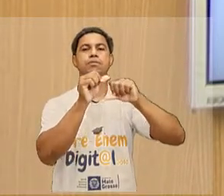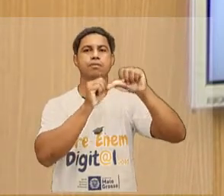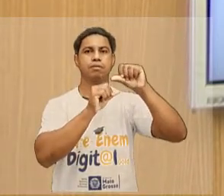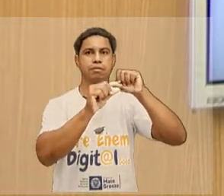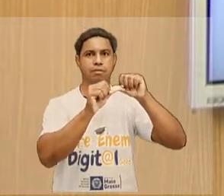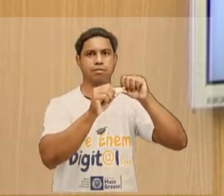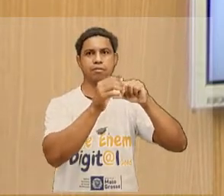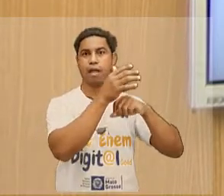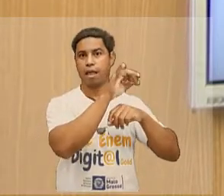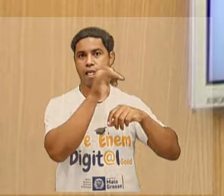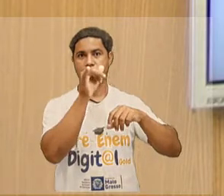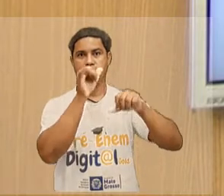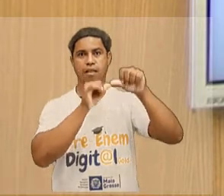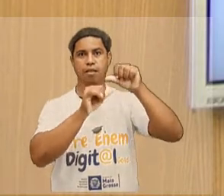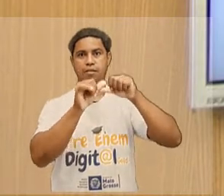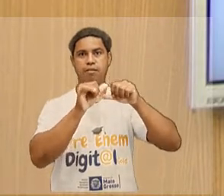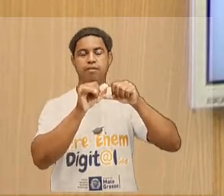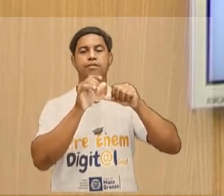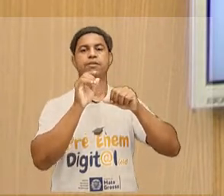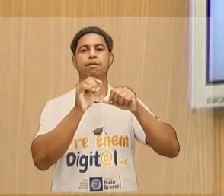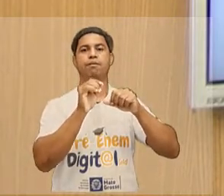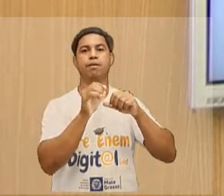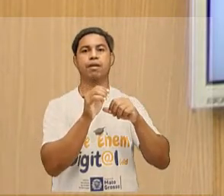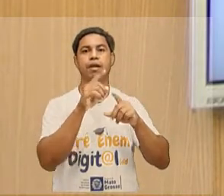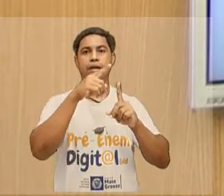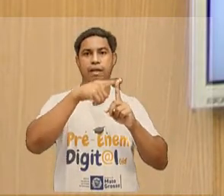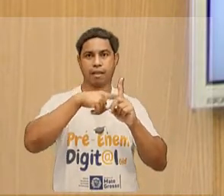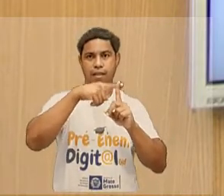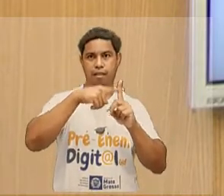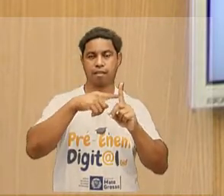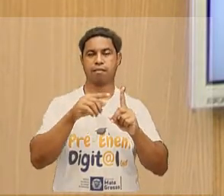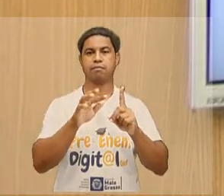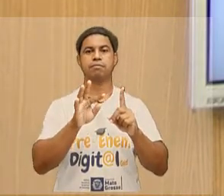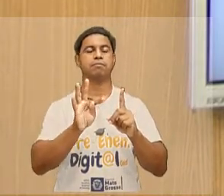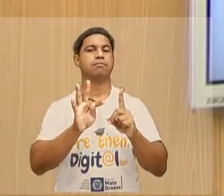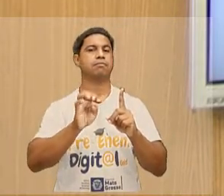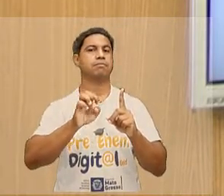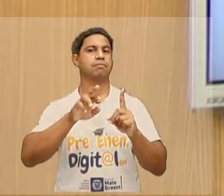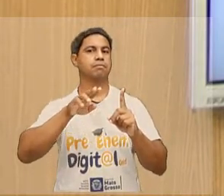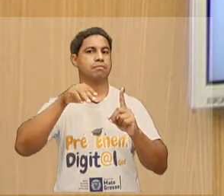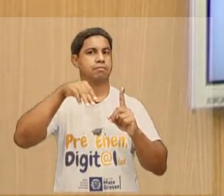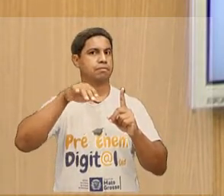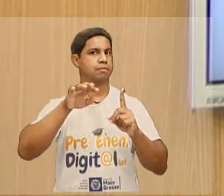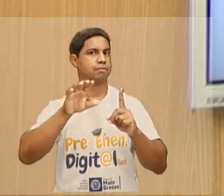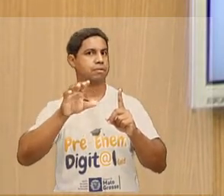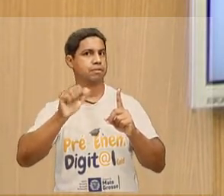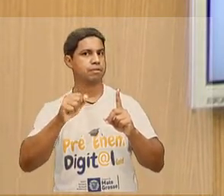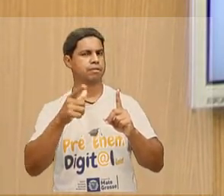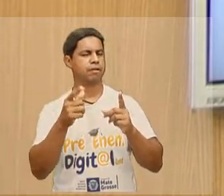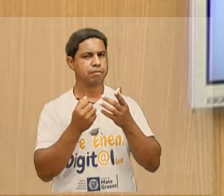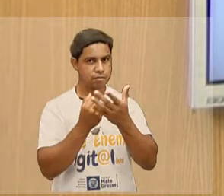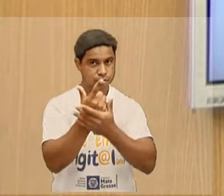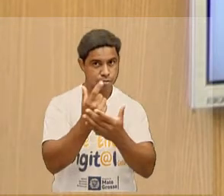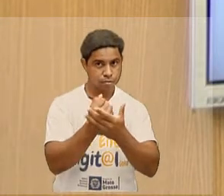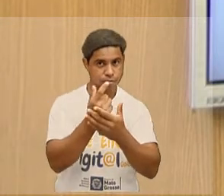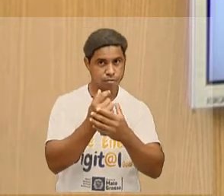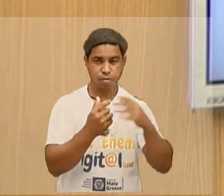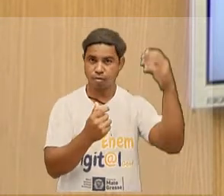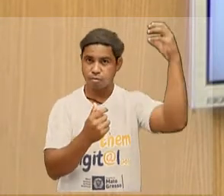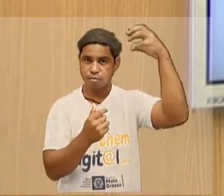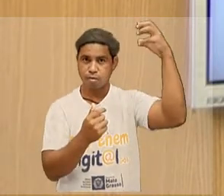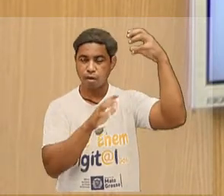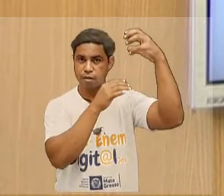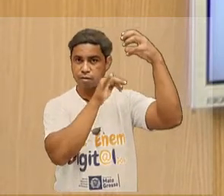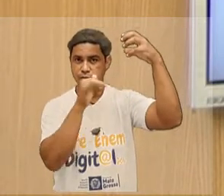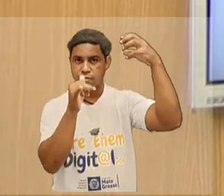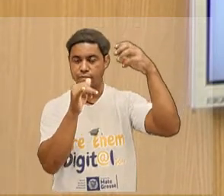chuveiro elétrico, você tem que ficar atento para o cálculo das potências. Comprou um chuveiro elétrico, presta atenção se você